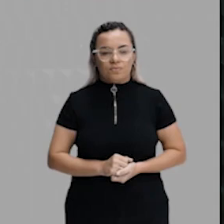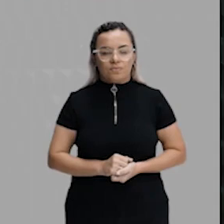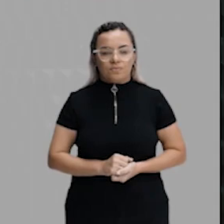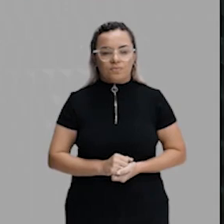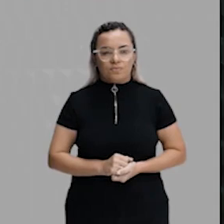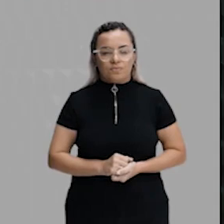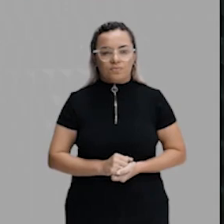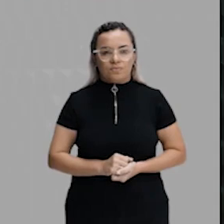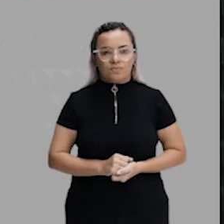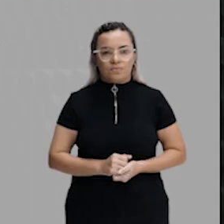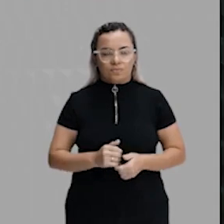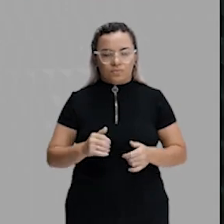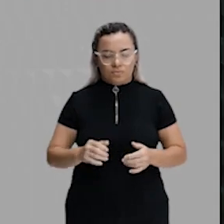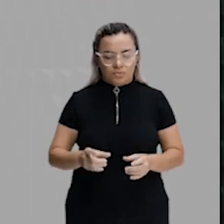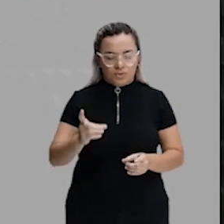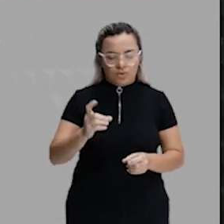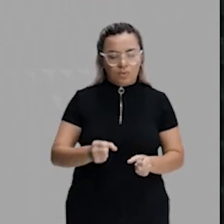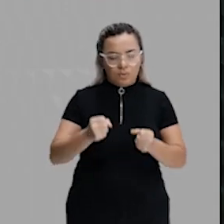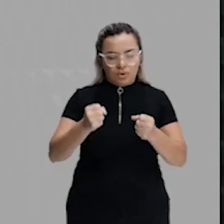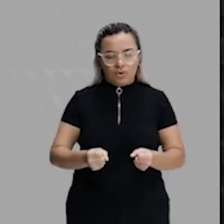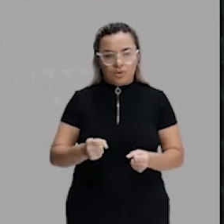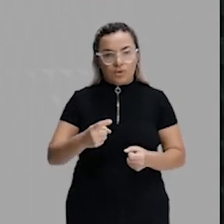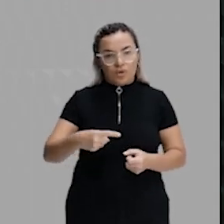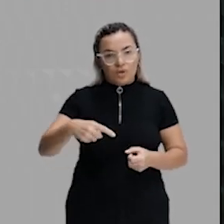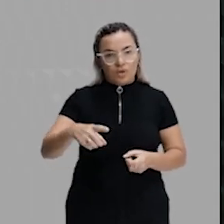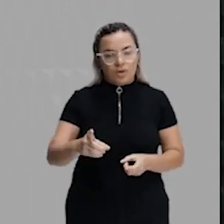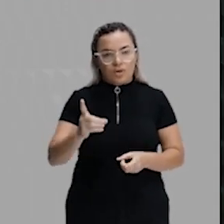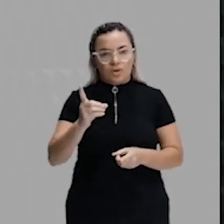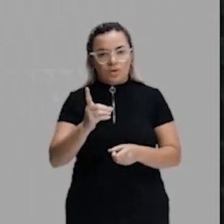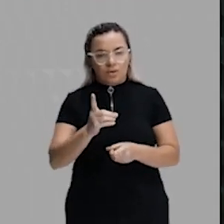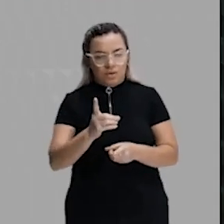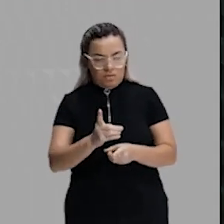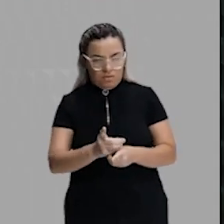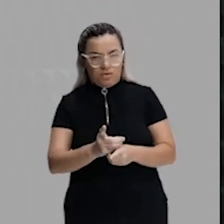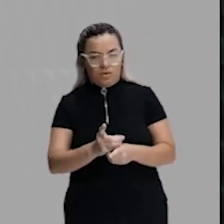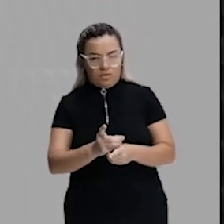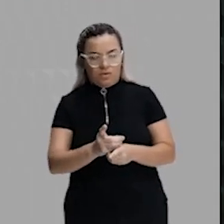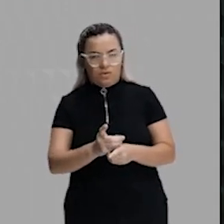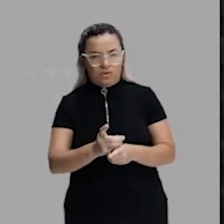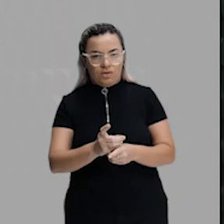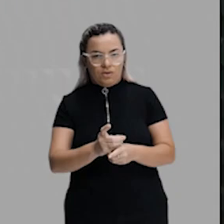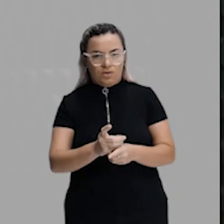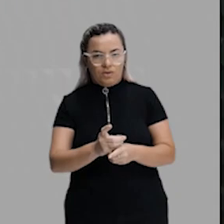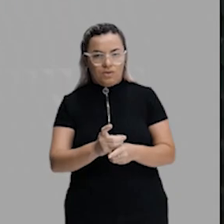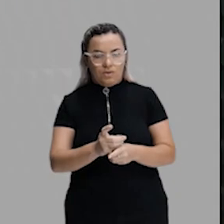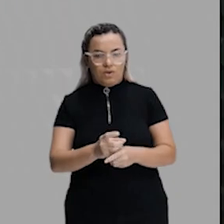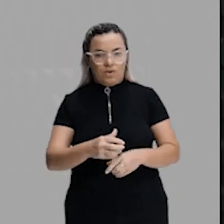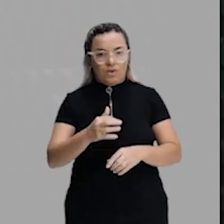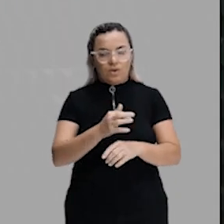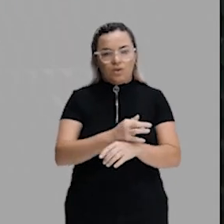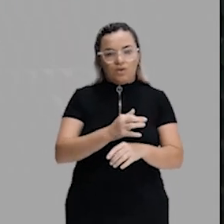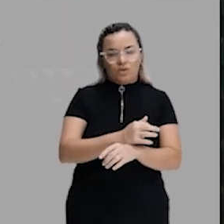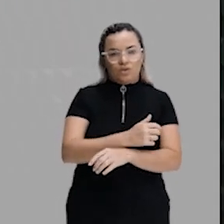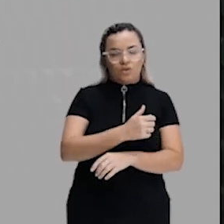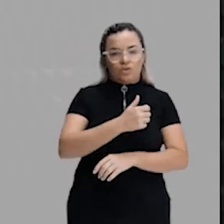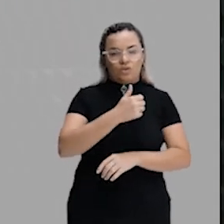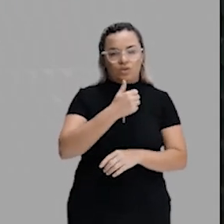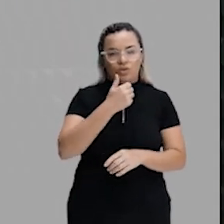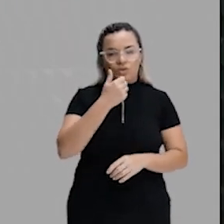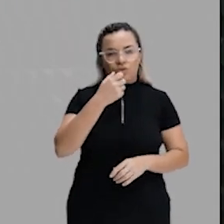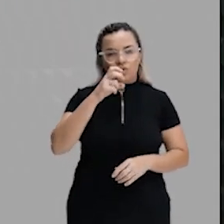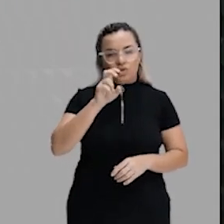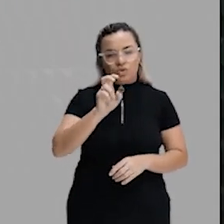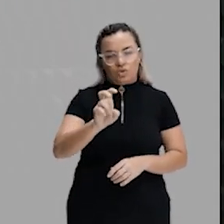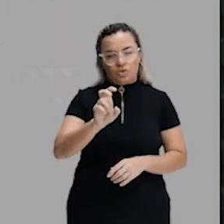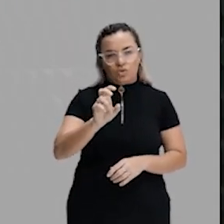Você pode ir ao mercado e encontrar resistores de 2, de 10, de 20, de 50 ohms, por